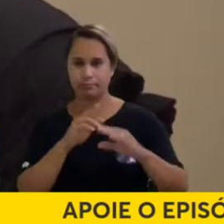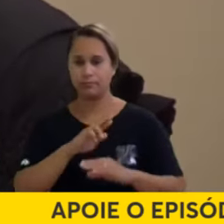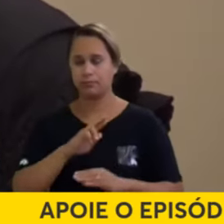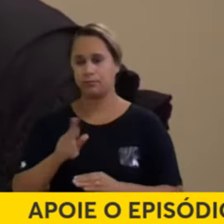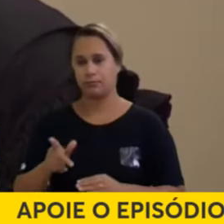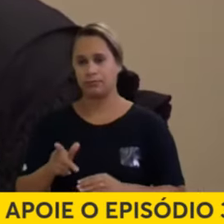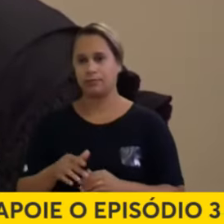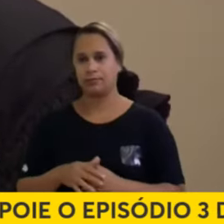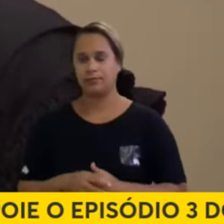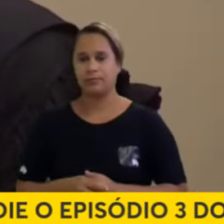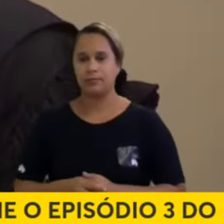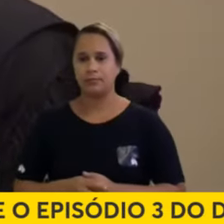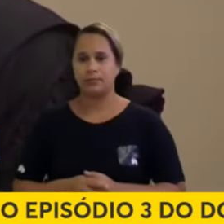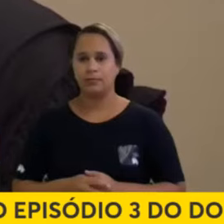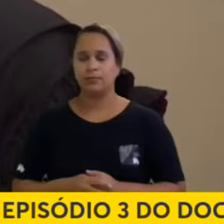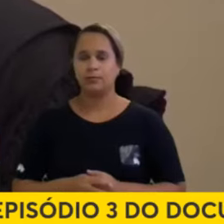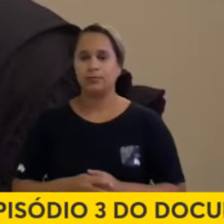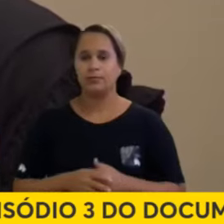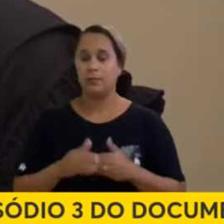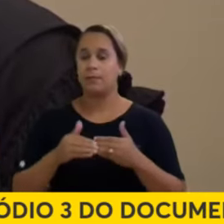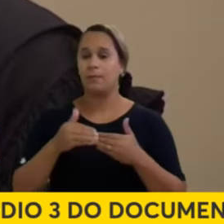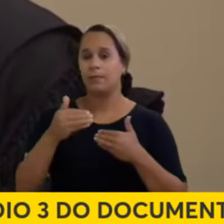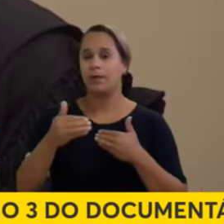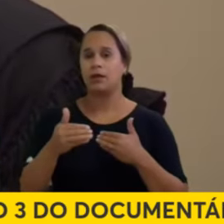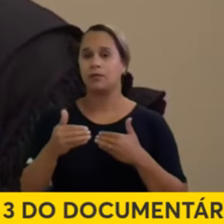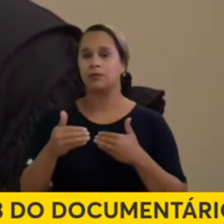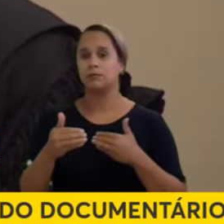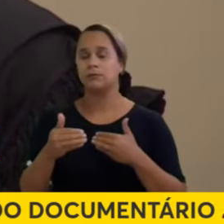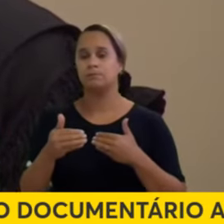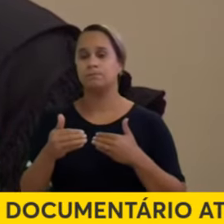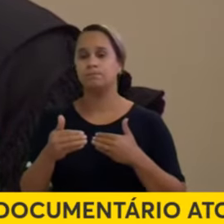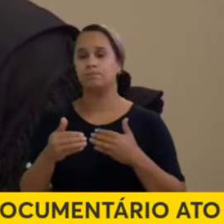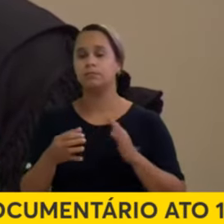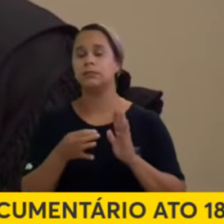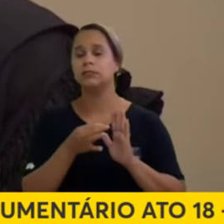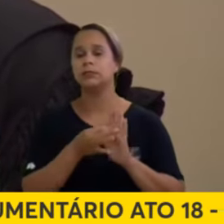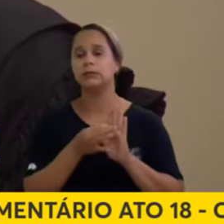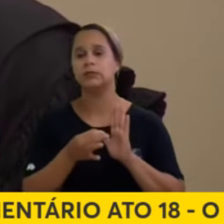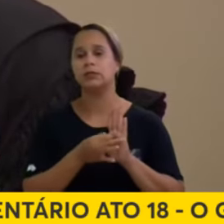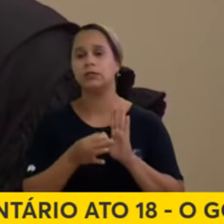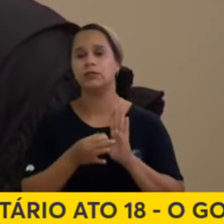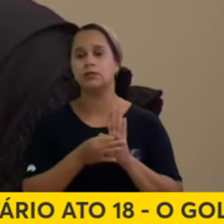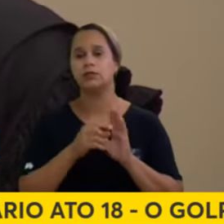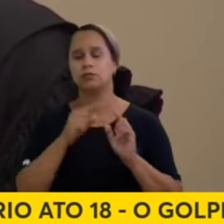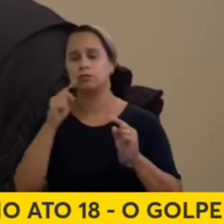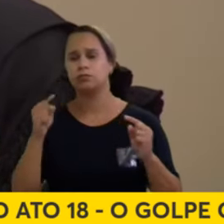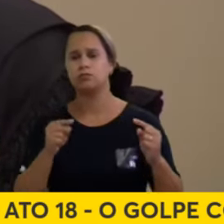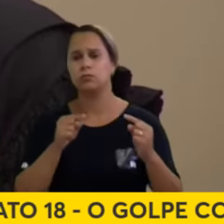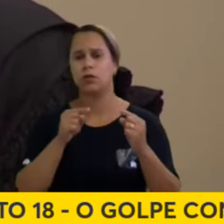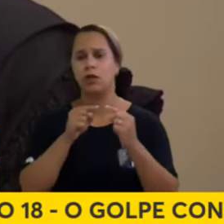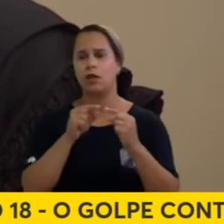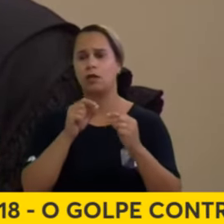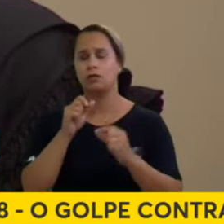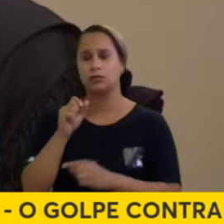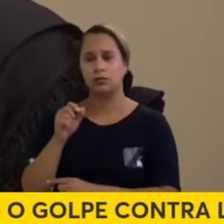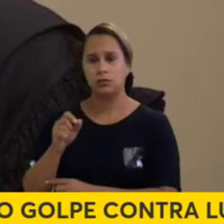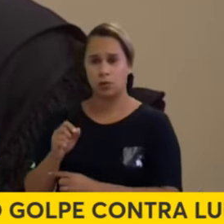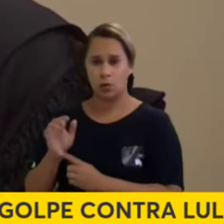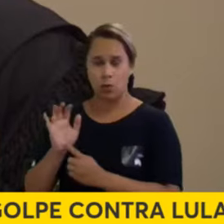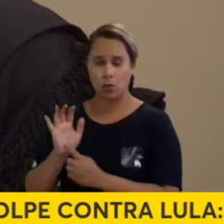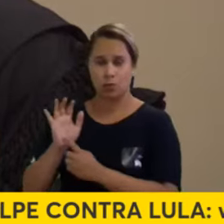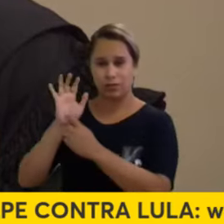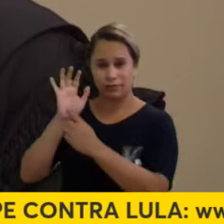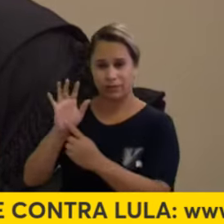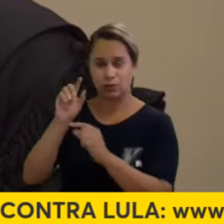e-mail Além do mais esse critério foi alvo de manifestação pelo TSE constou do voto do ministro estão faim ao